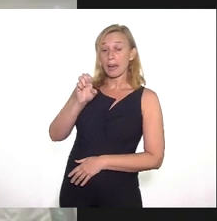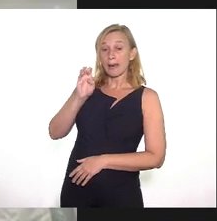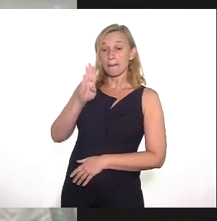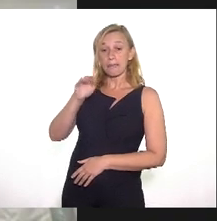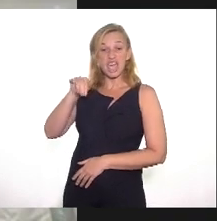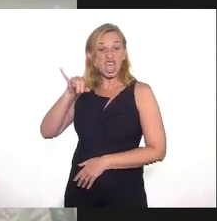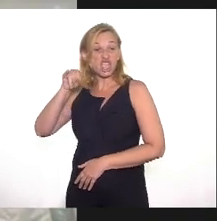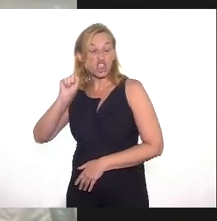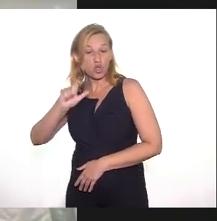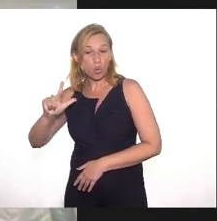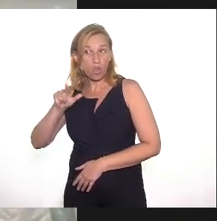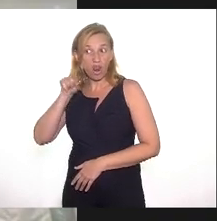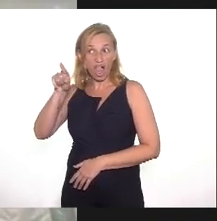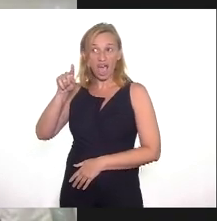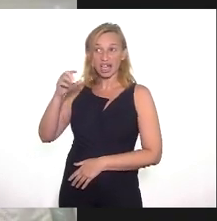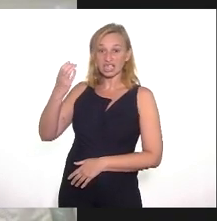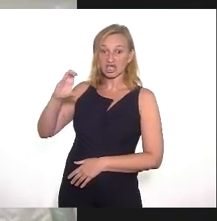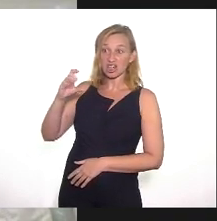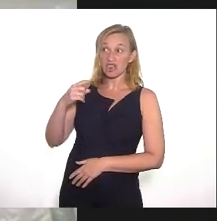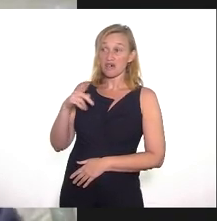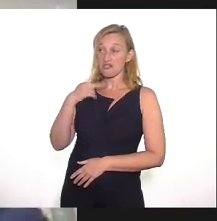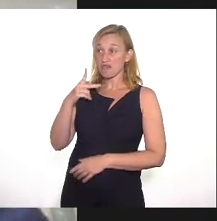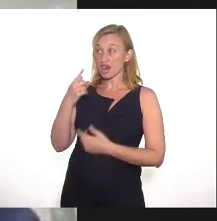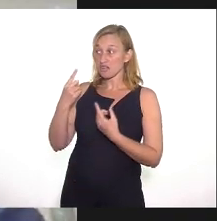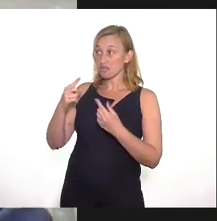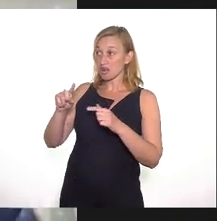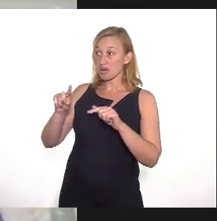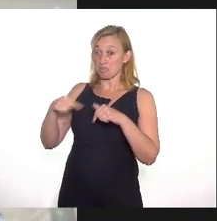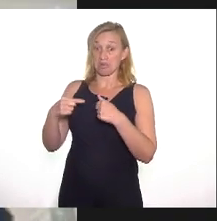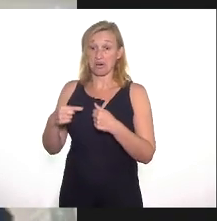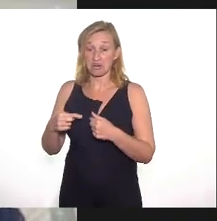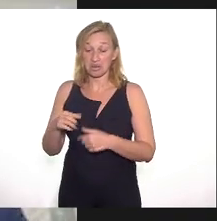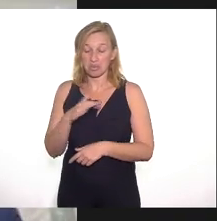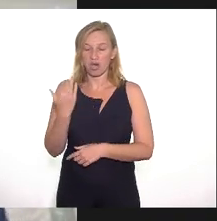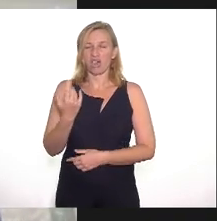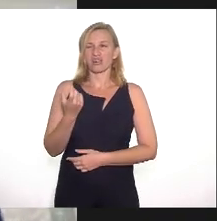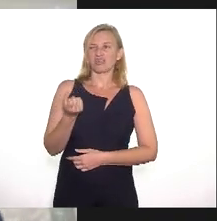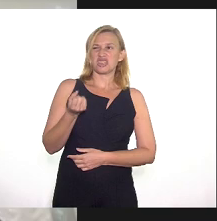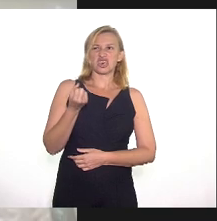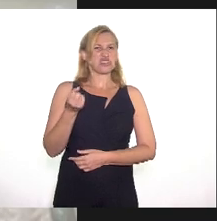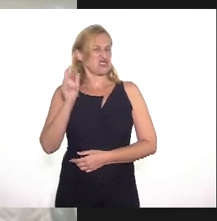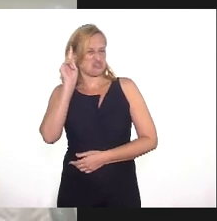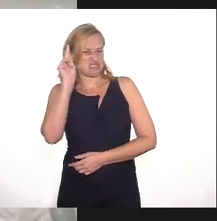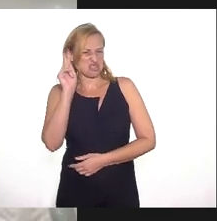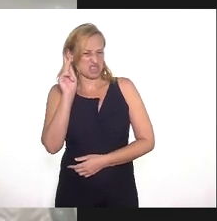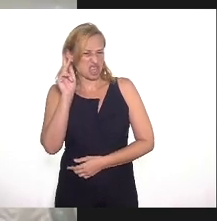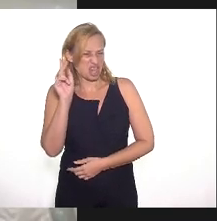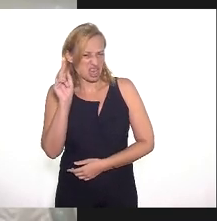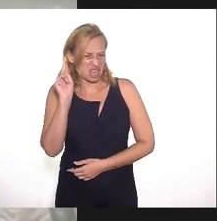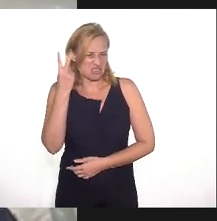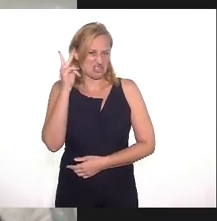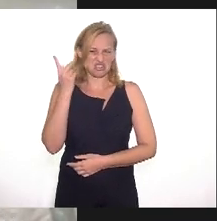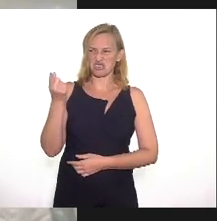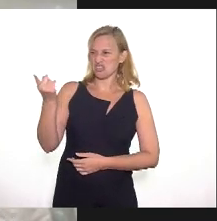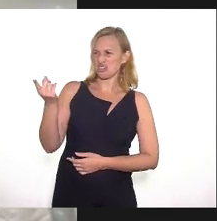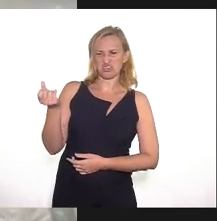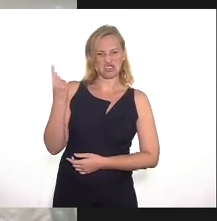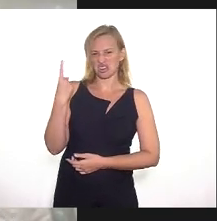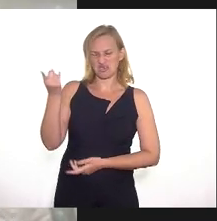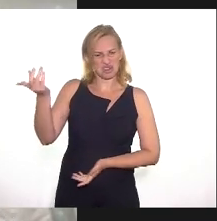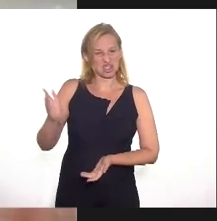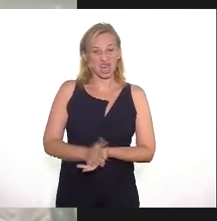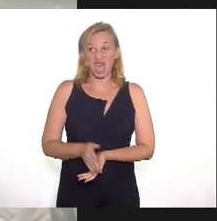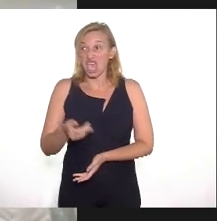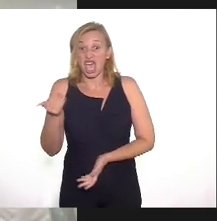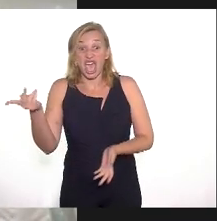diz que foi ameaçado, mas, ao meu ver, também está inventando uma historinha, uma conversa fiada, É igual aquela história do cara que apresenta o atestado